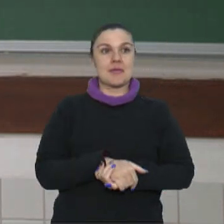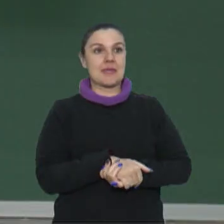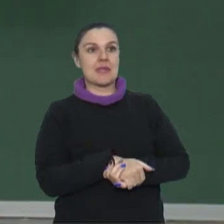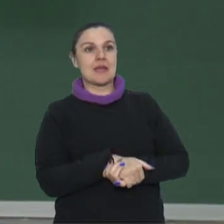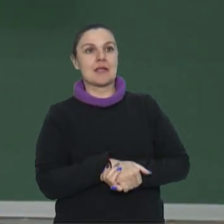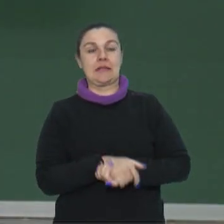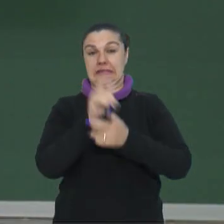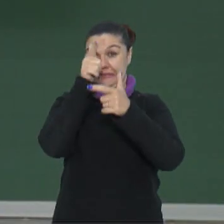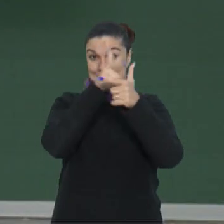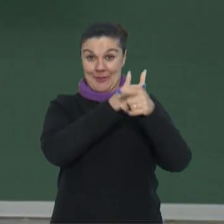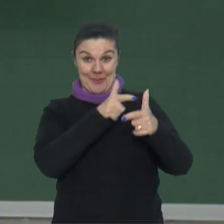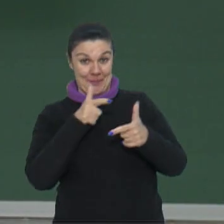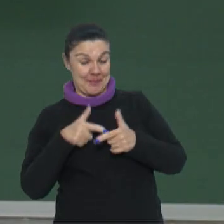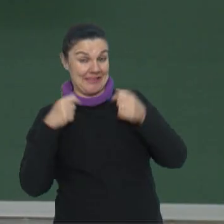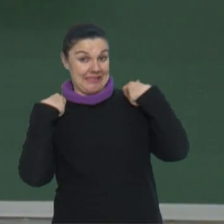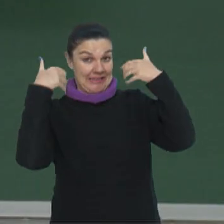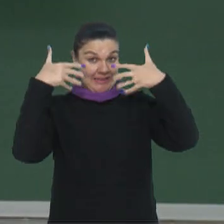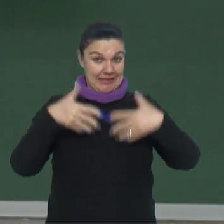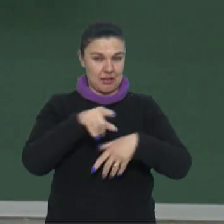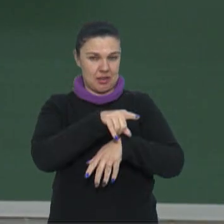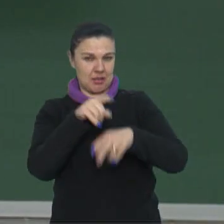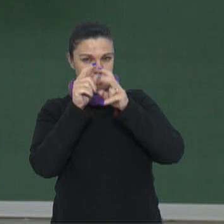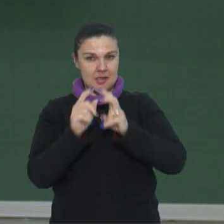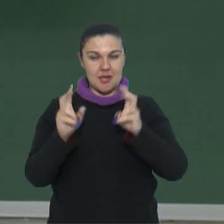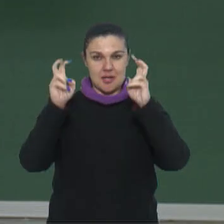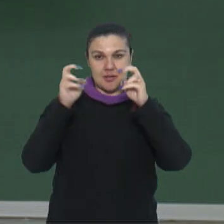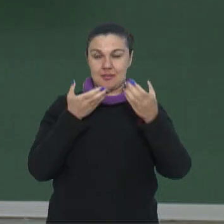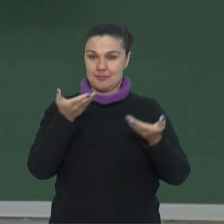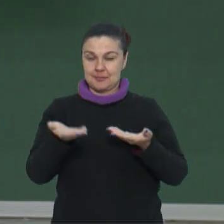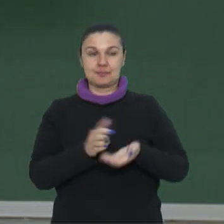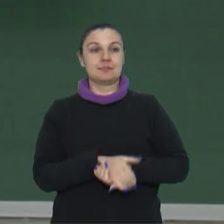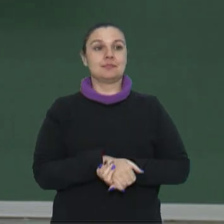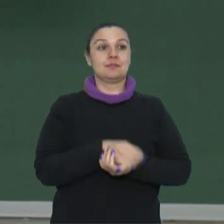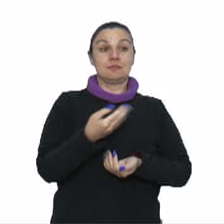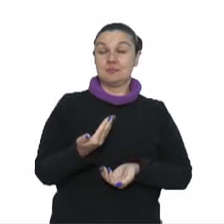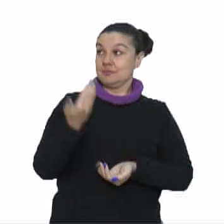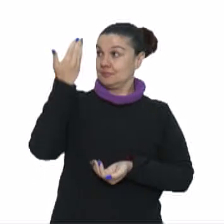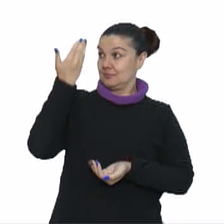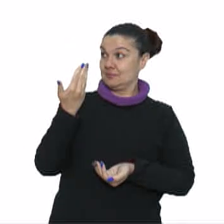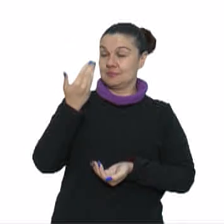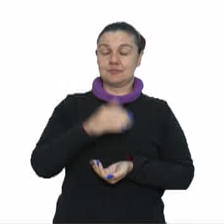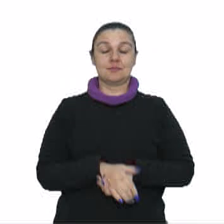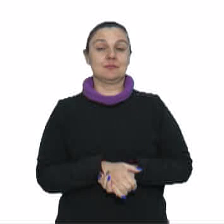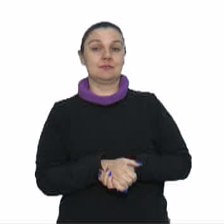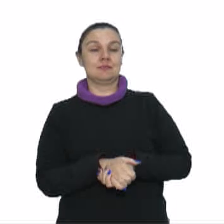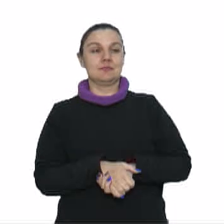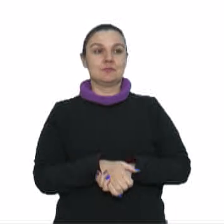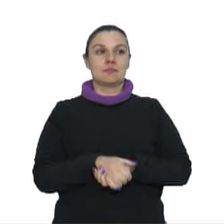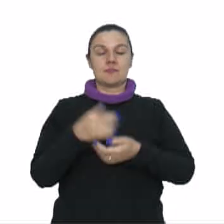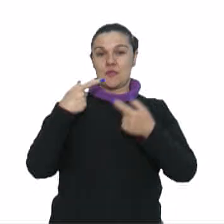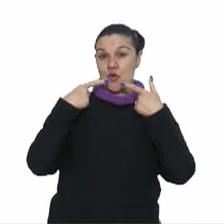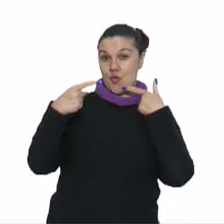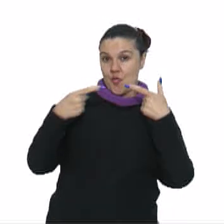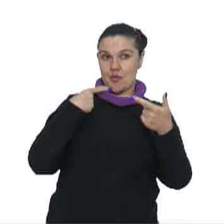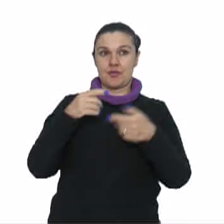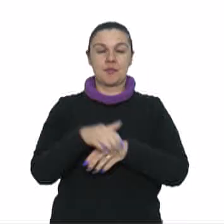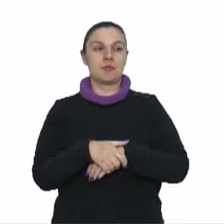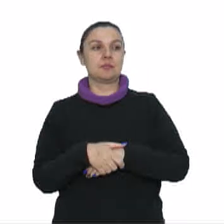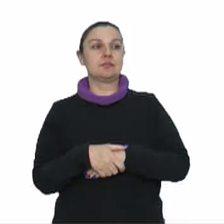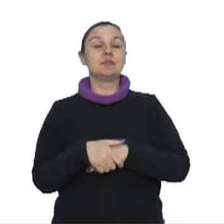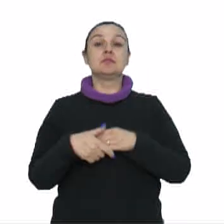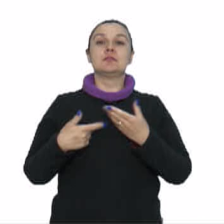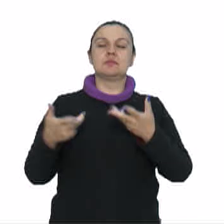fazendo uma problemática com o tema, e eu trago para vocês essa imagem para nós discutirmos, mas, poxa vida,